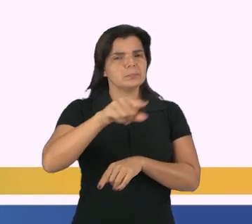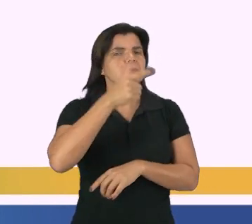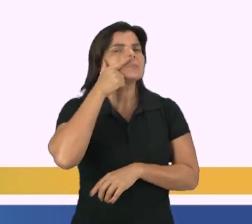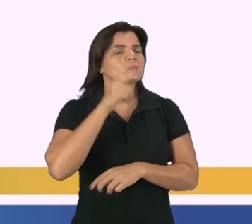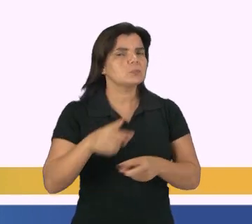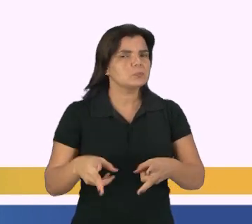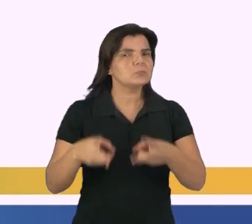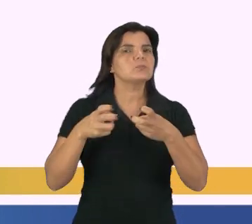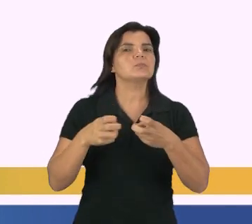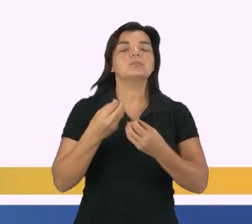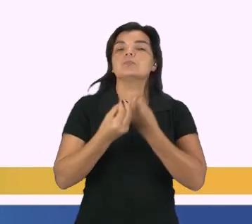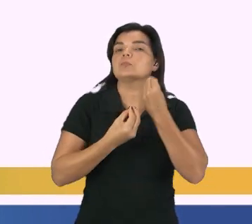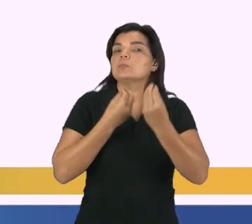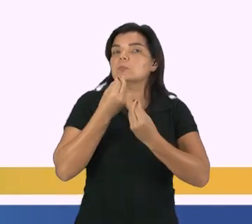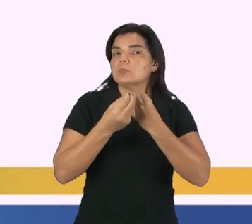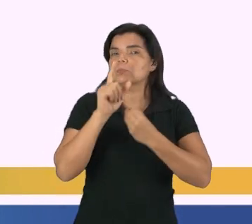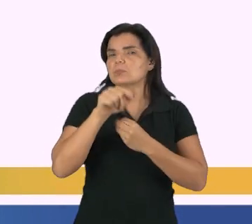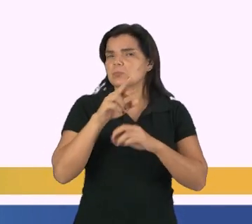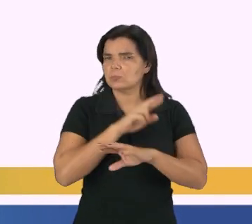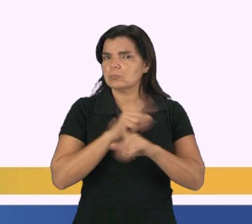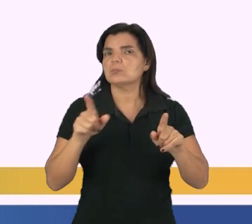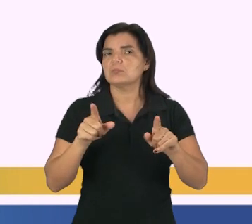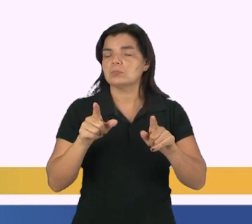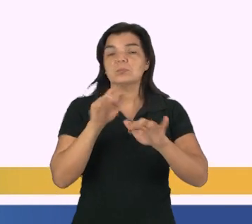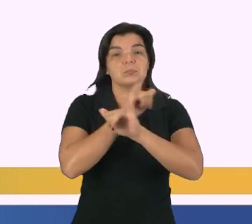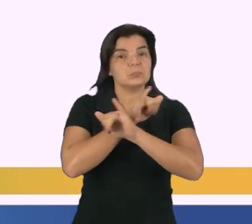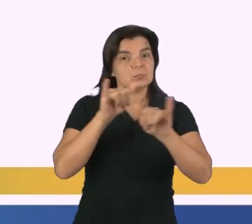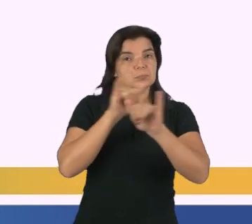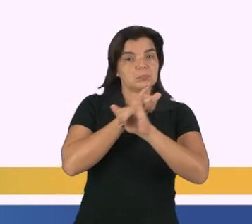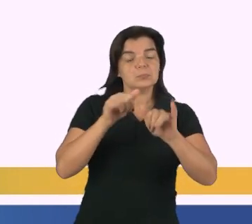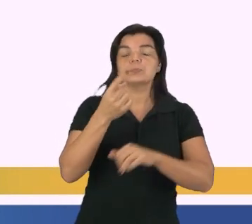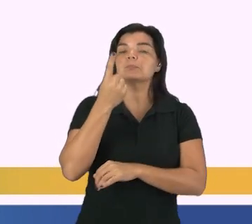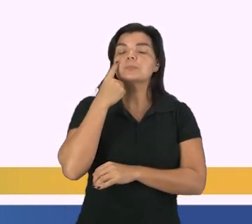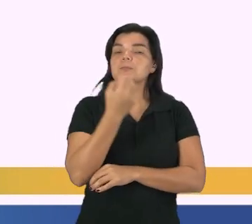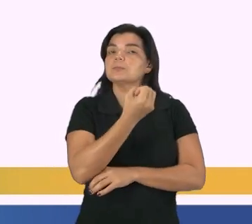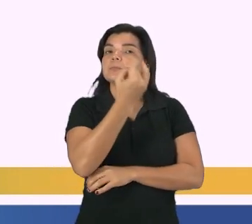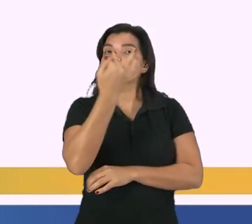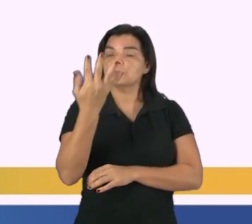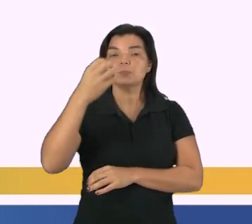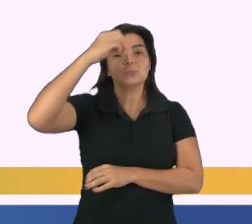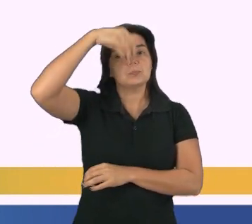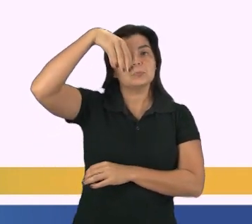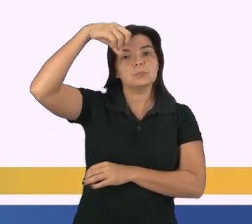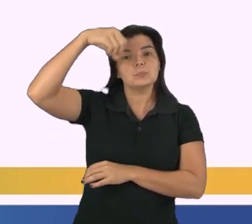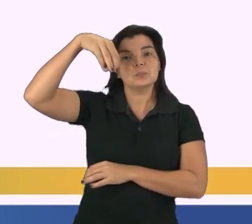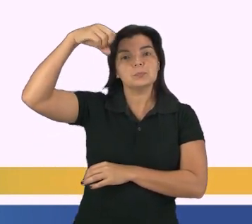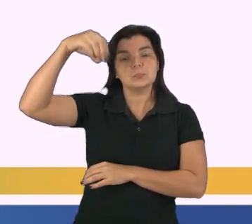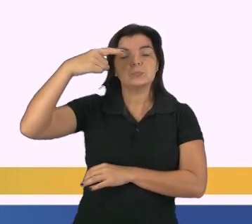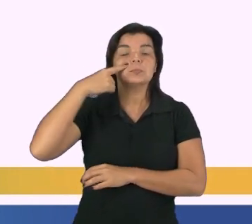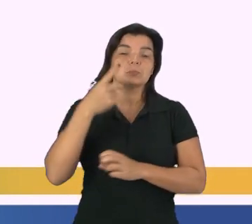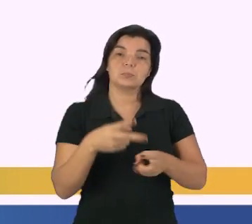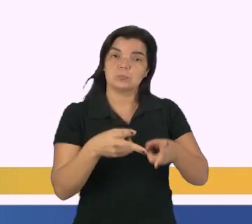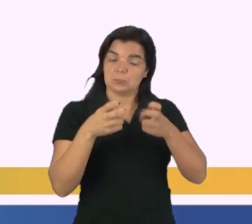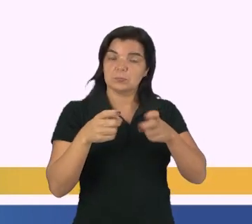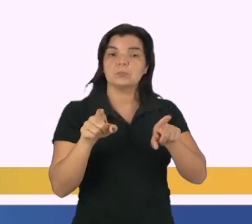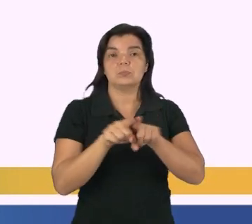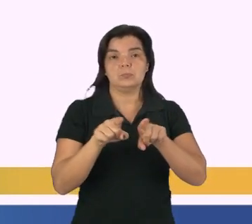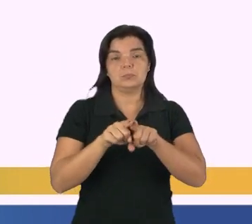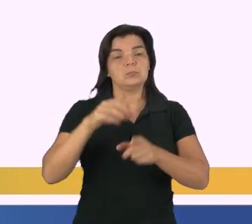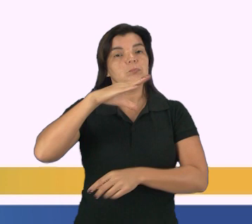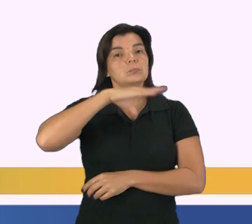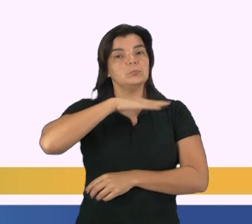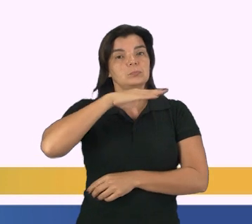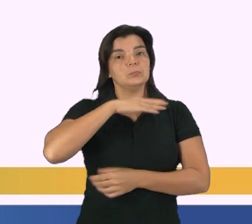conseguem perceber como é diferente essas informações? Olha a quantidade de luz que nós percebemos aí nessa